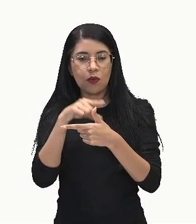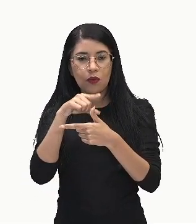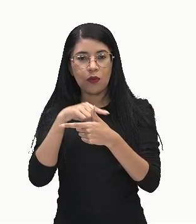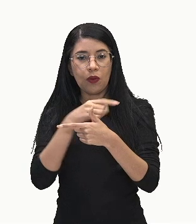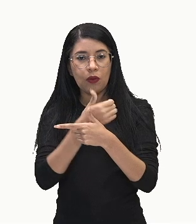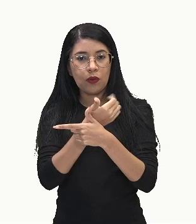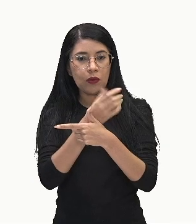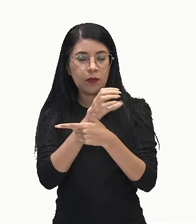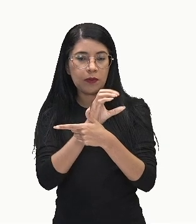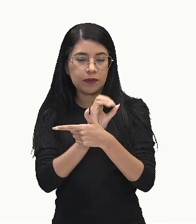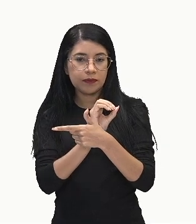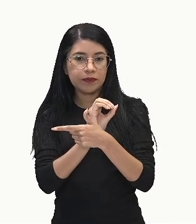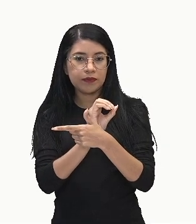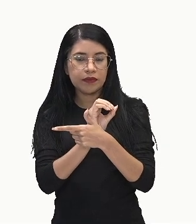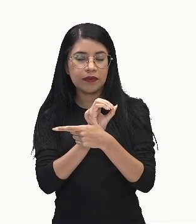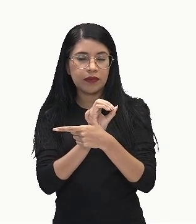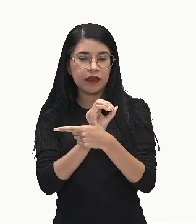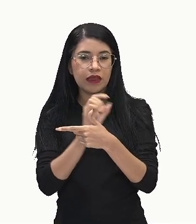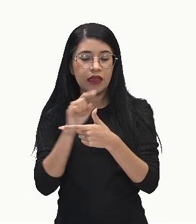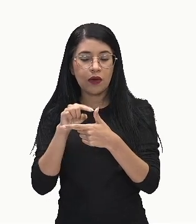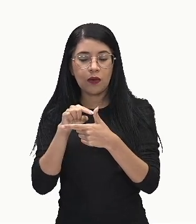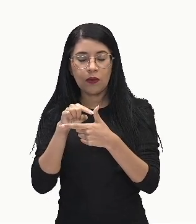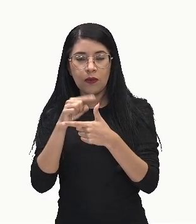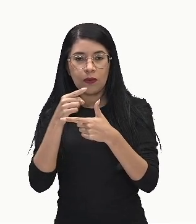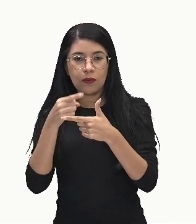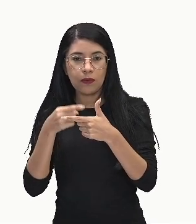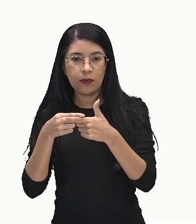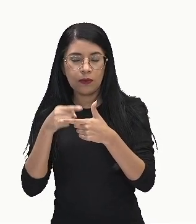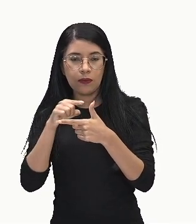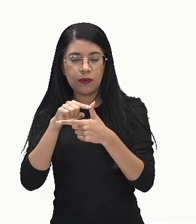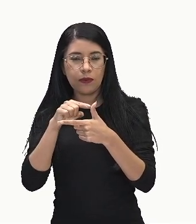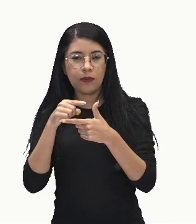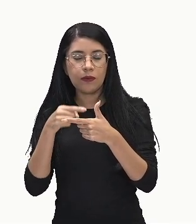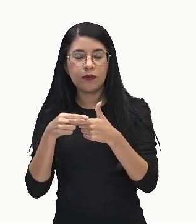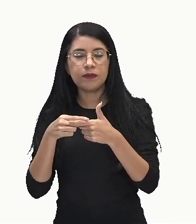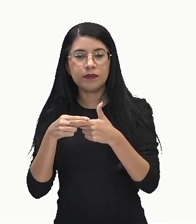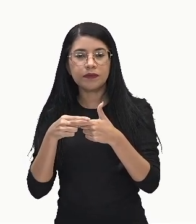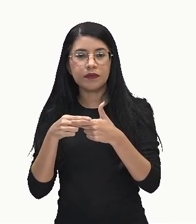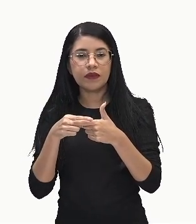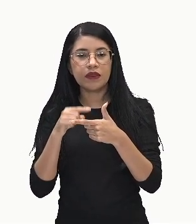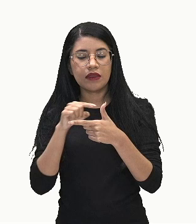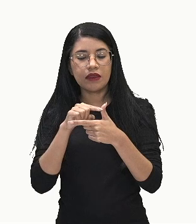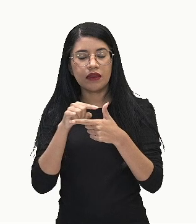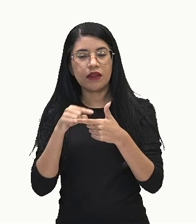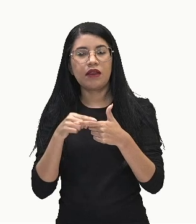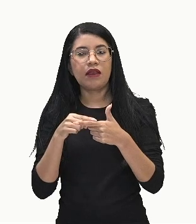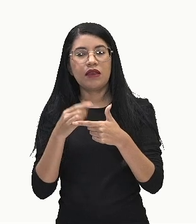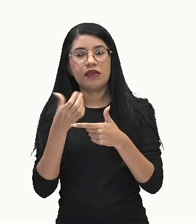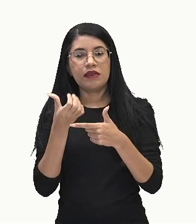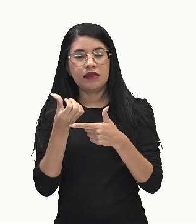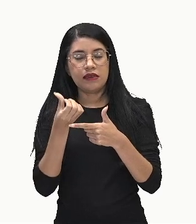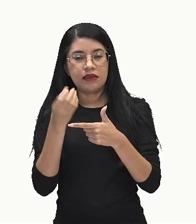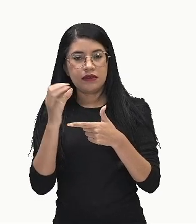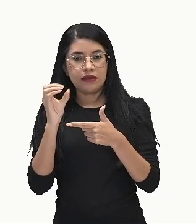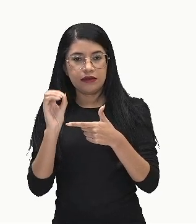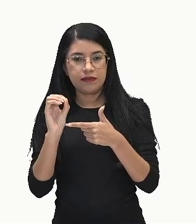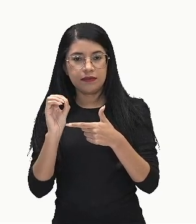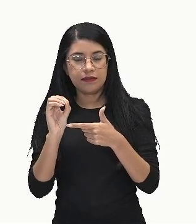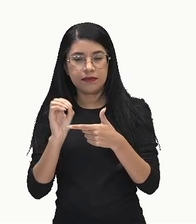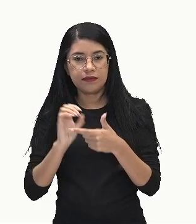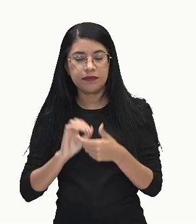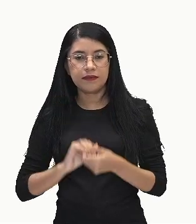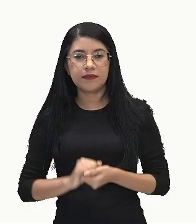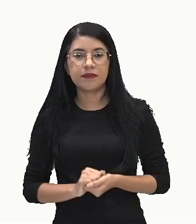10 centímetros, e o ângulo formado por esses lados é 60